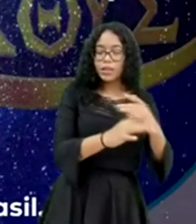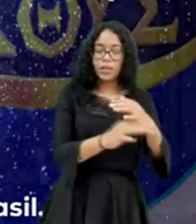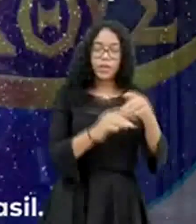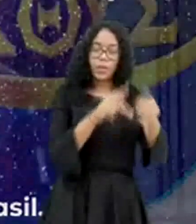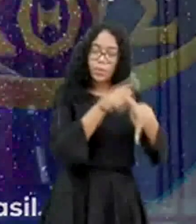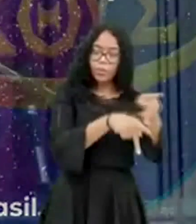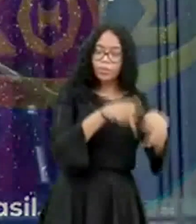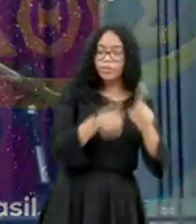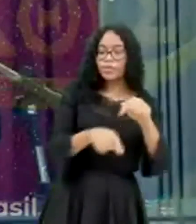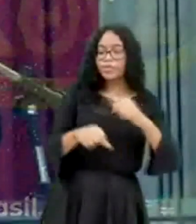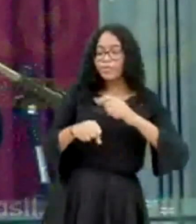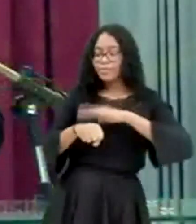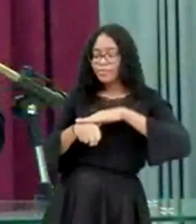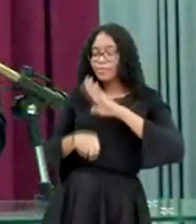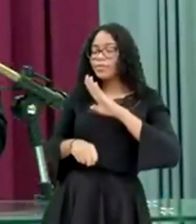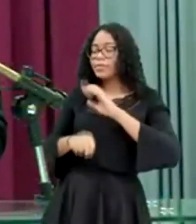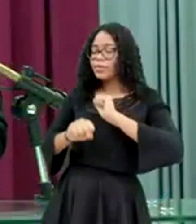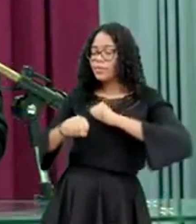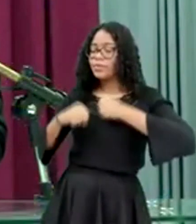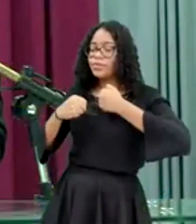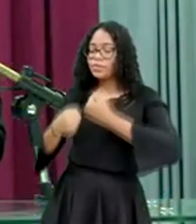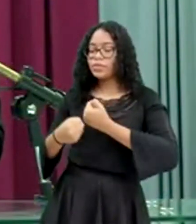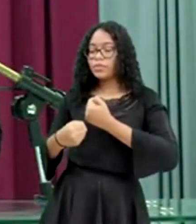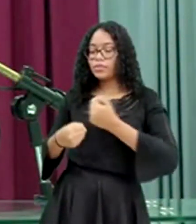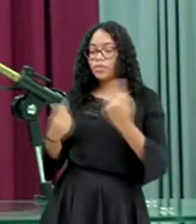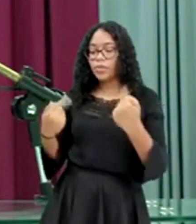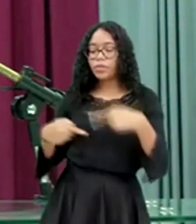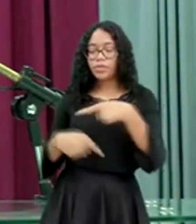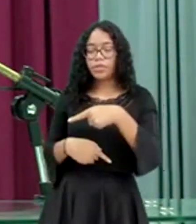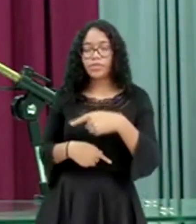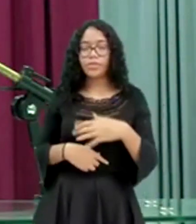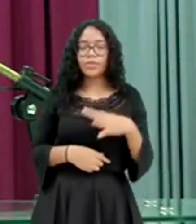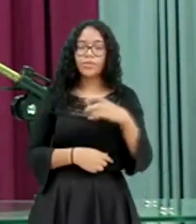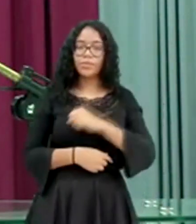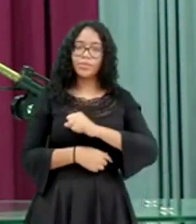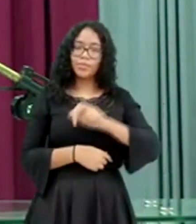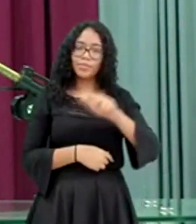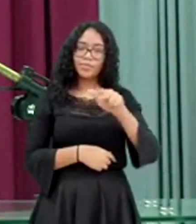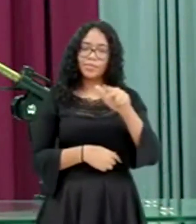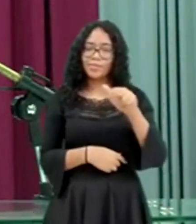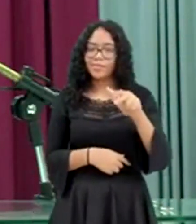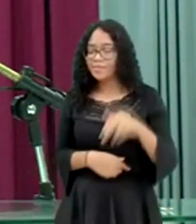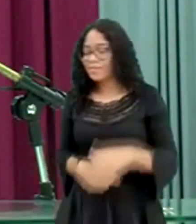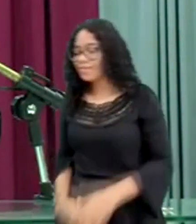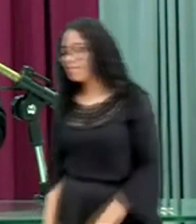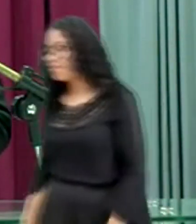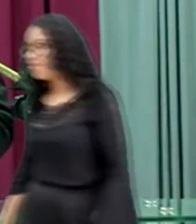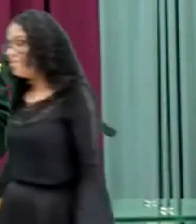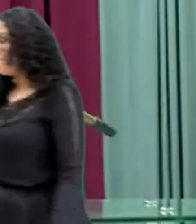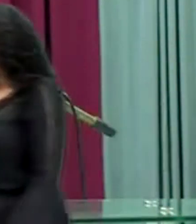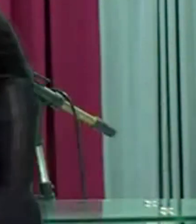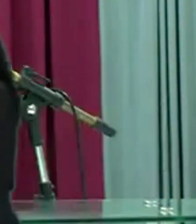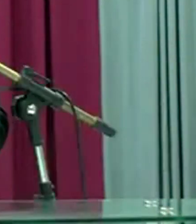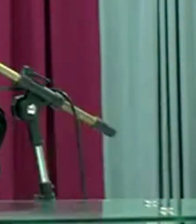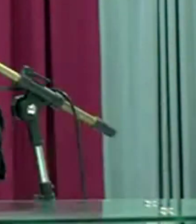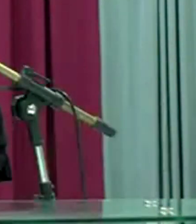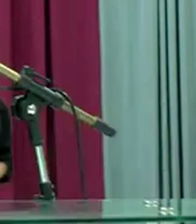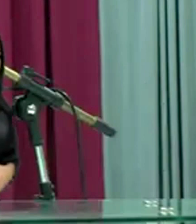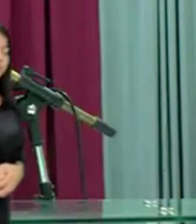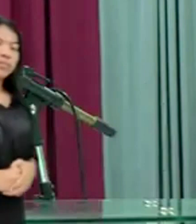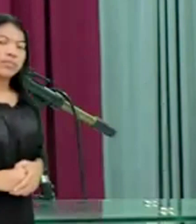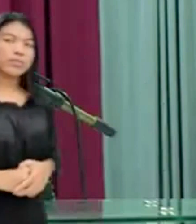Amém para este primeiro momento. Queridos irmãos, nós